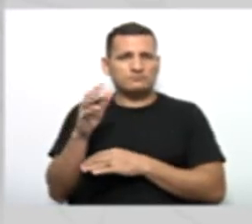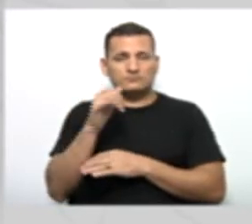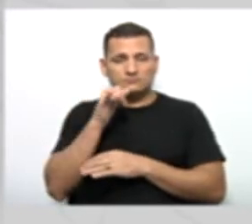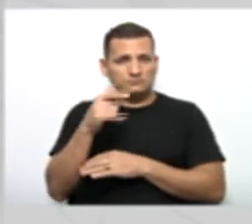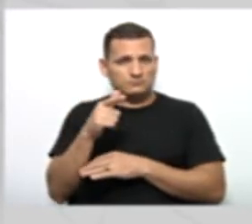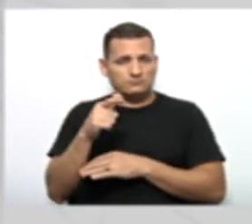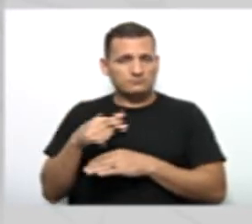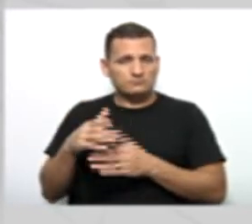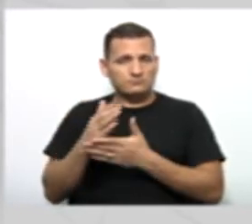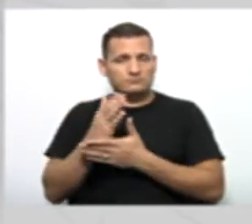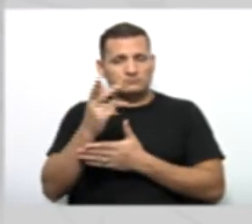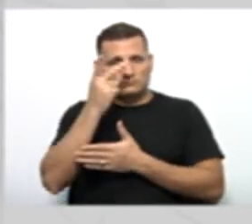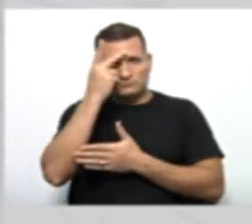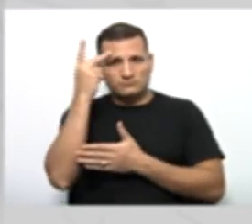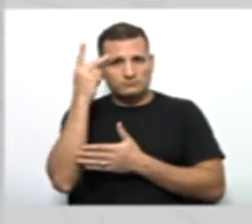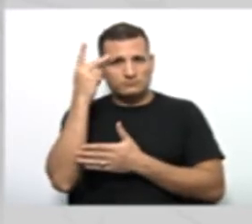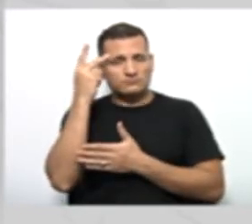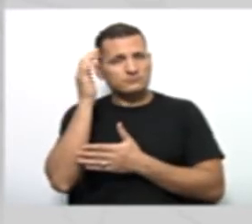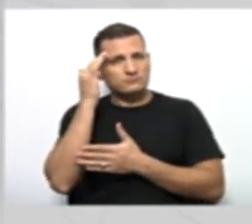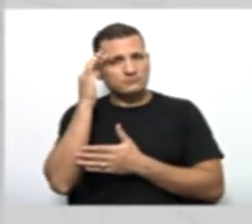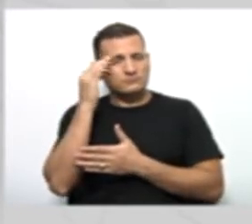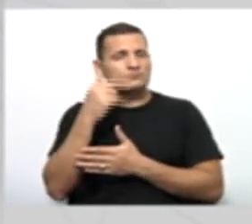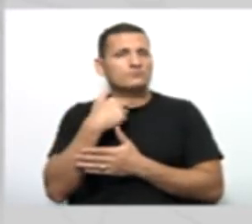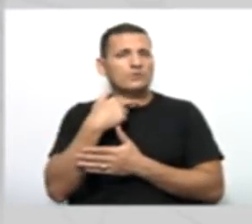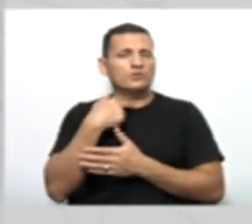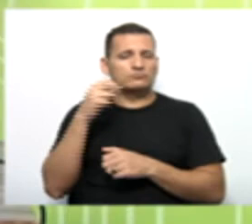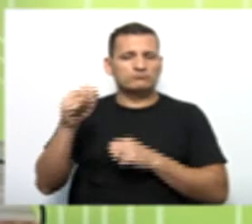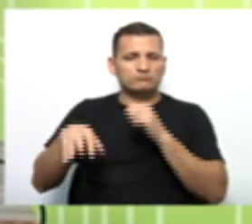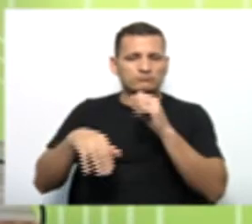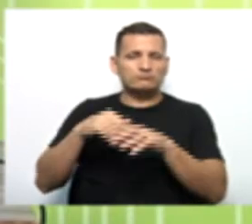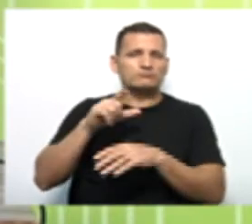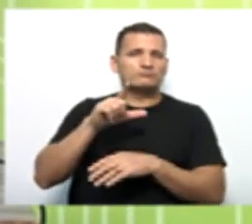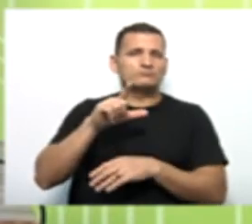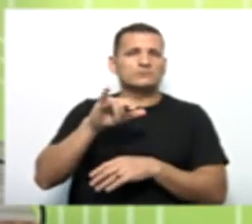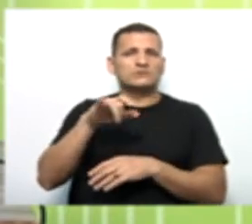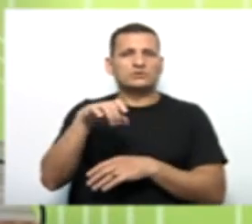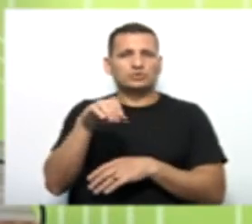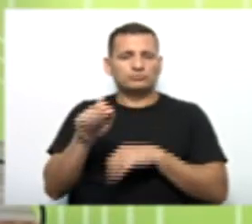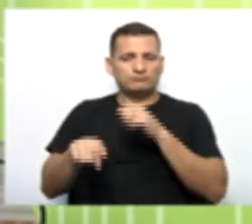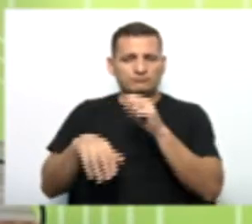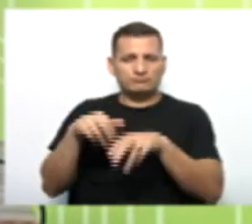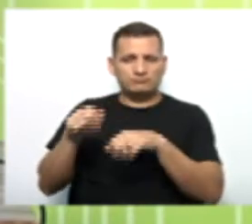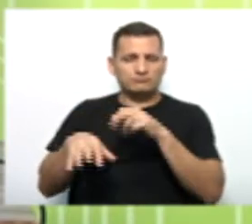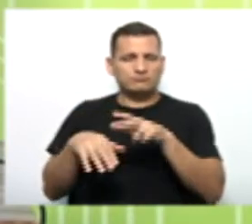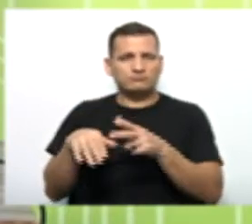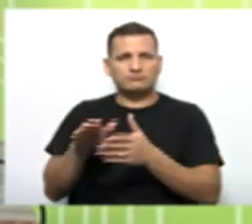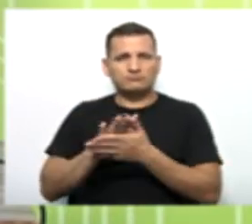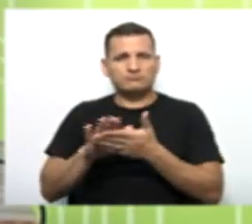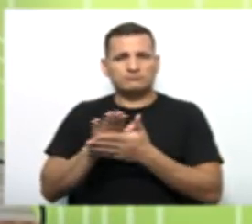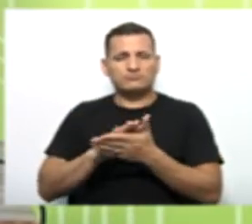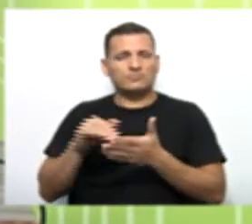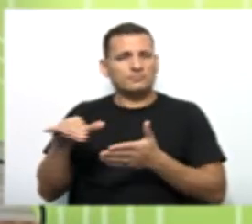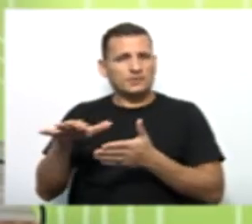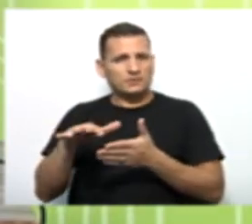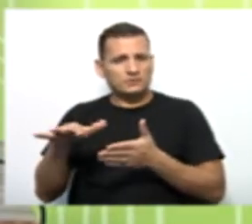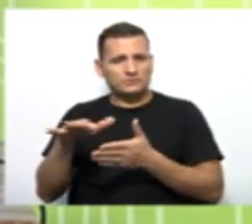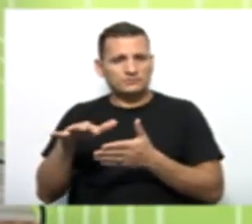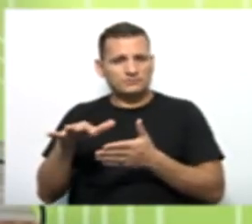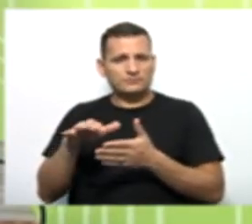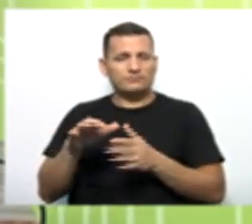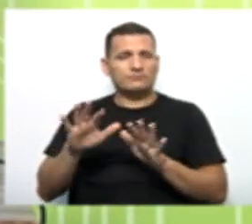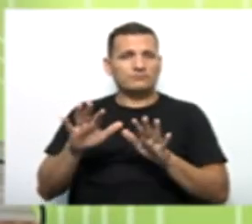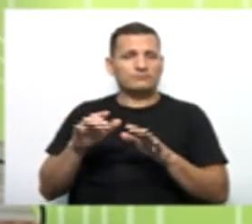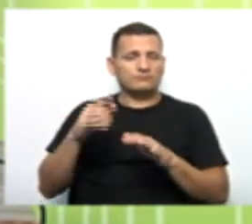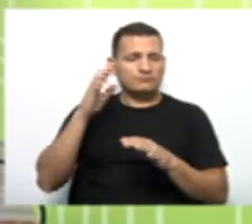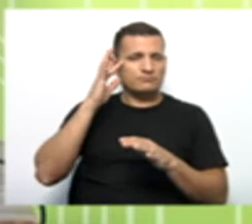pode poluir o meio ambiente de forma alguma, que não se pode lançar nada do meio ambiente, que não se pode tirar nenhum recurso, enquanto outras pessoas vão